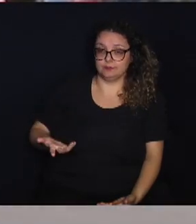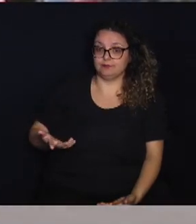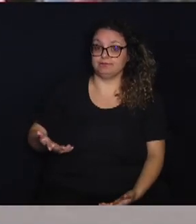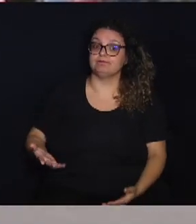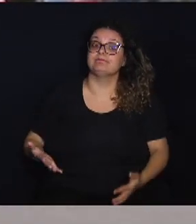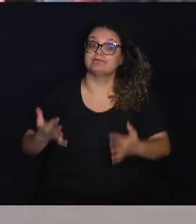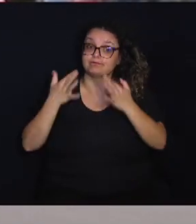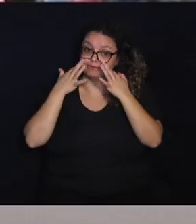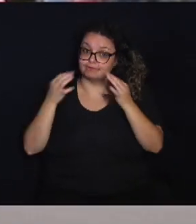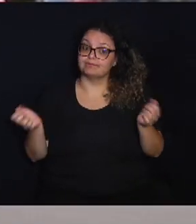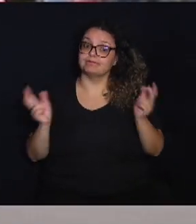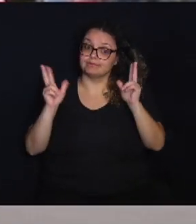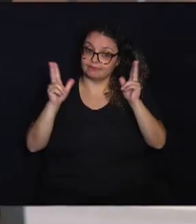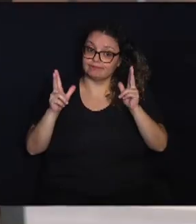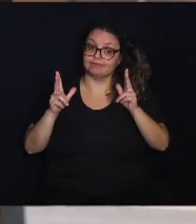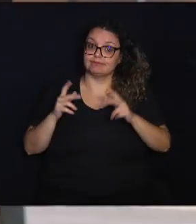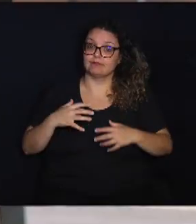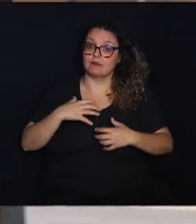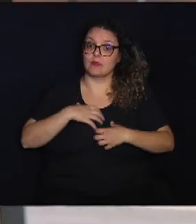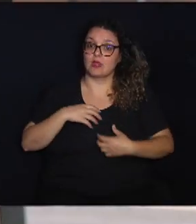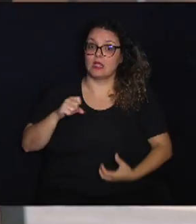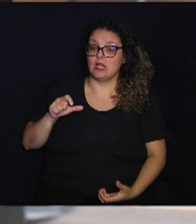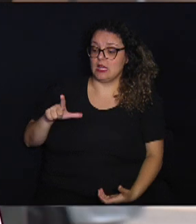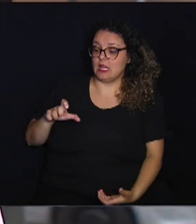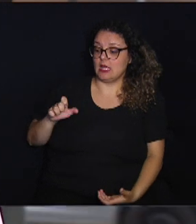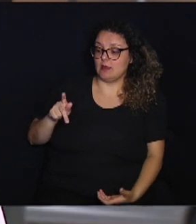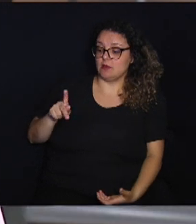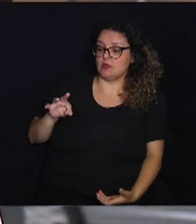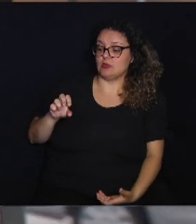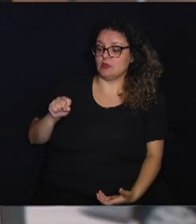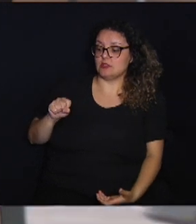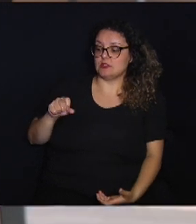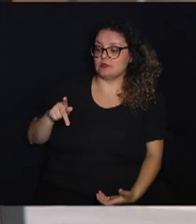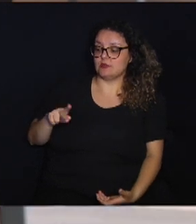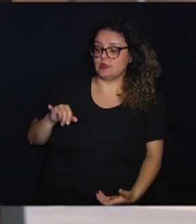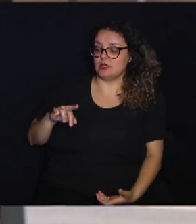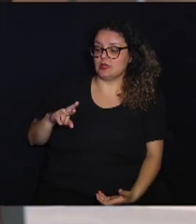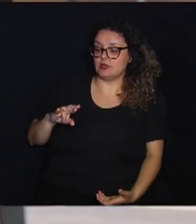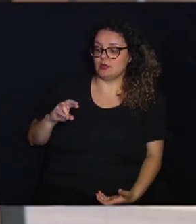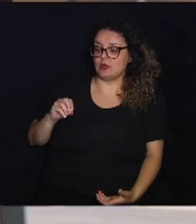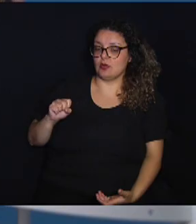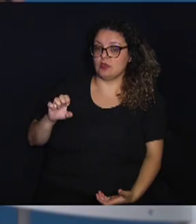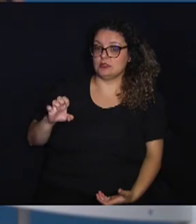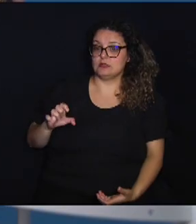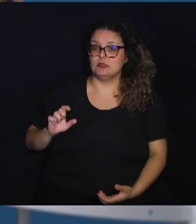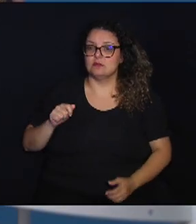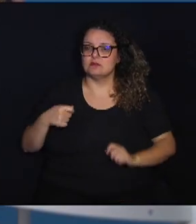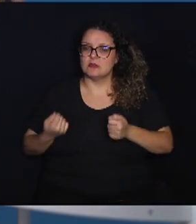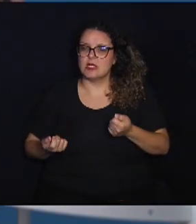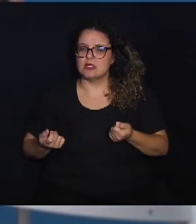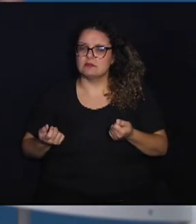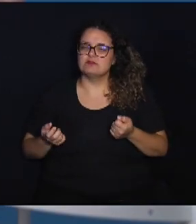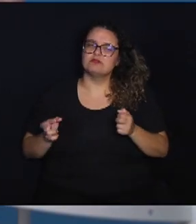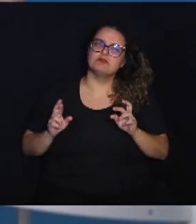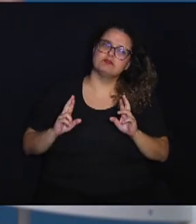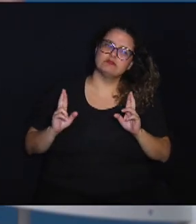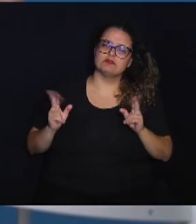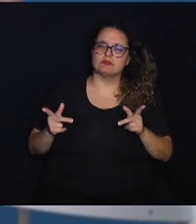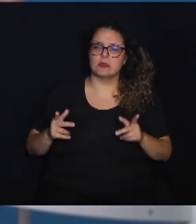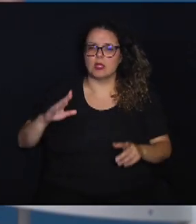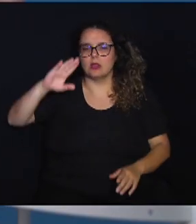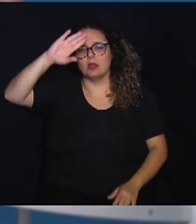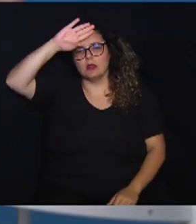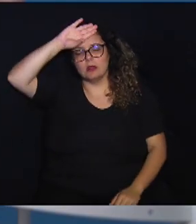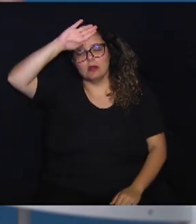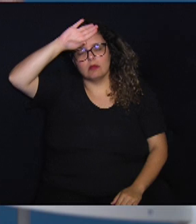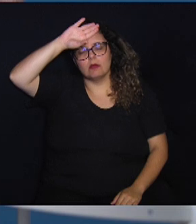alertas aos sintomas da leptospirose. Os primeiros sinais são sinais muito inespecíficos que a gente fala. Febre